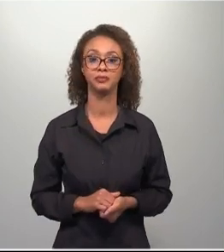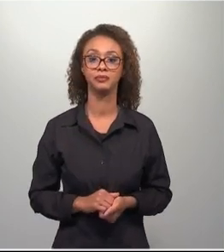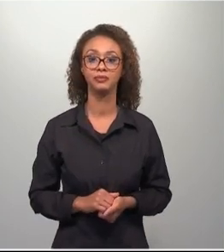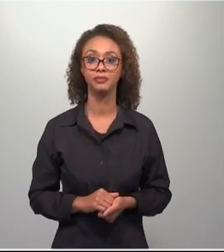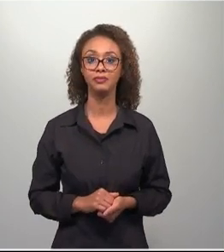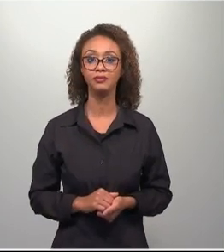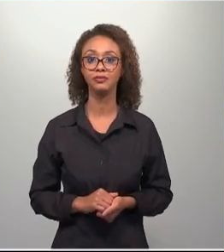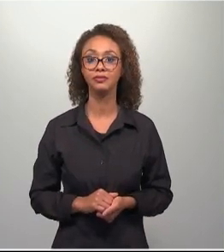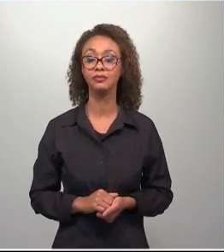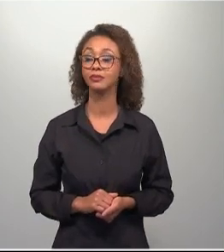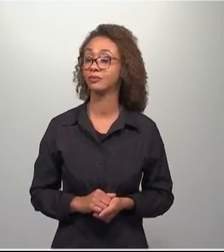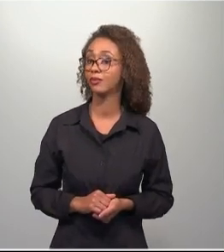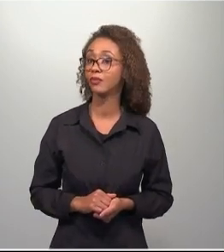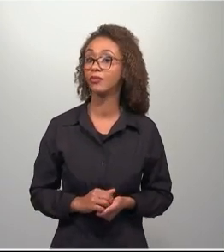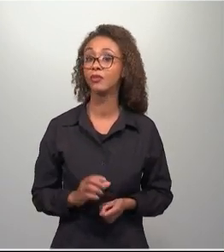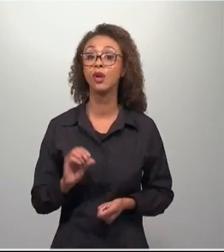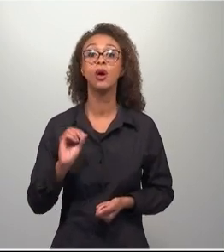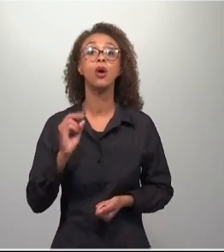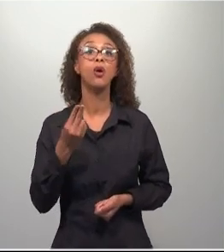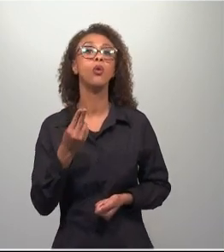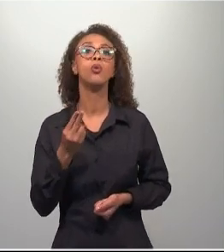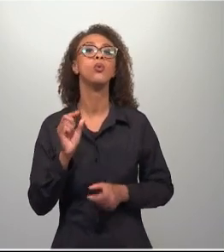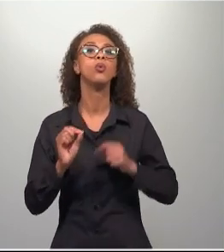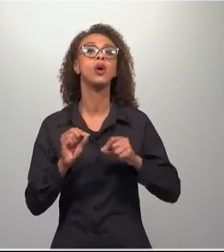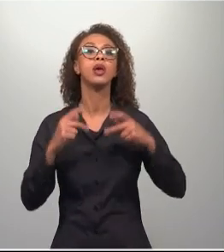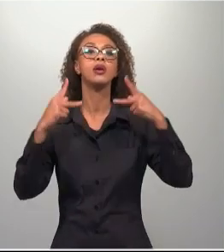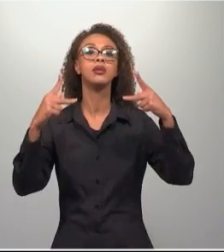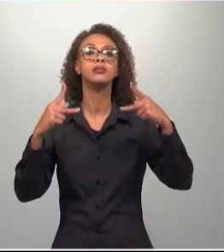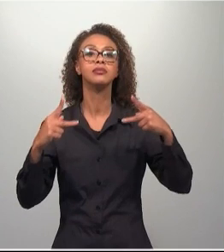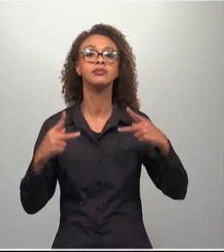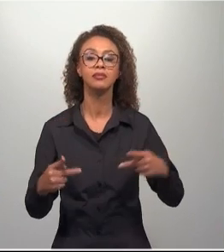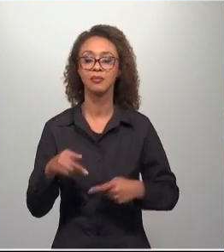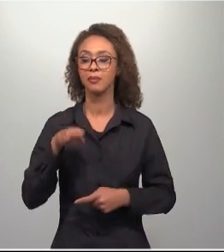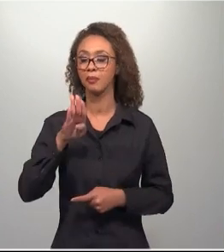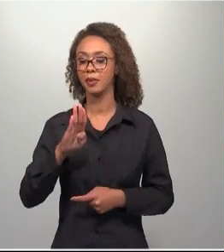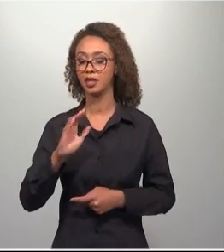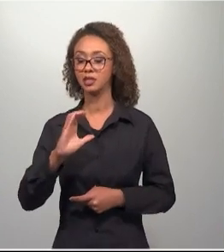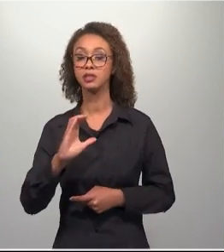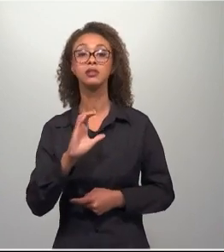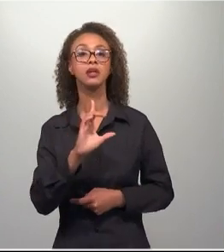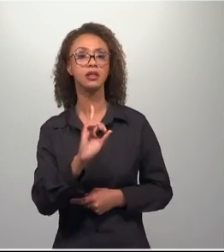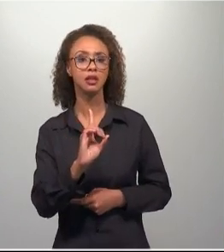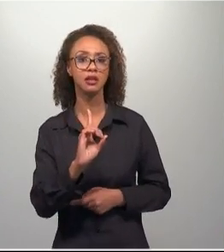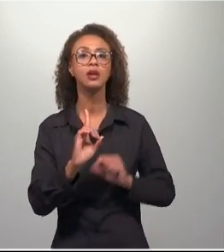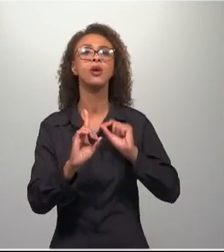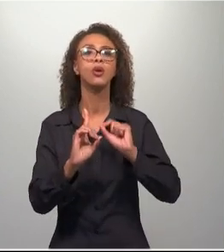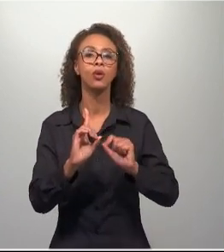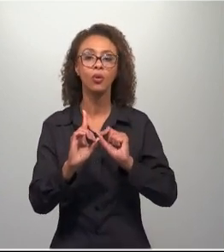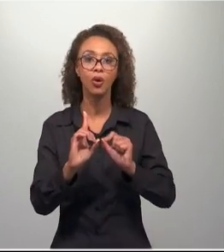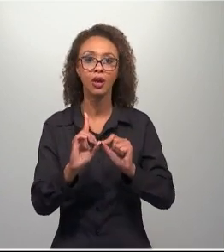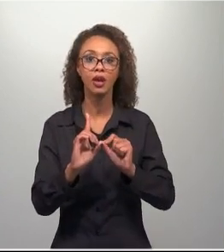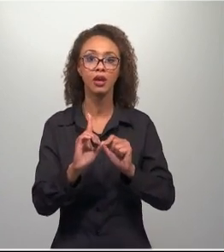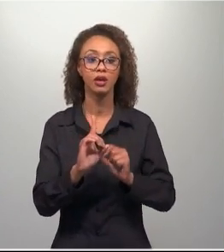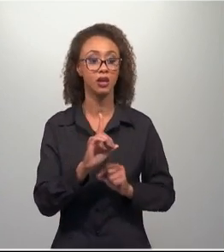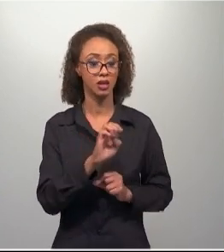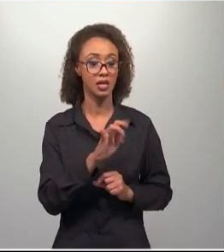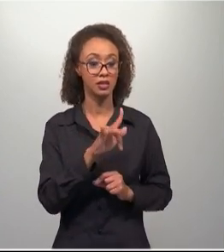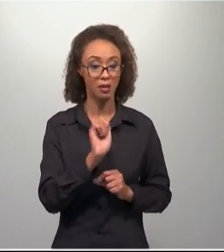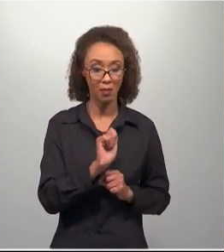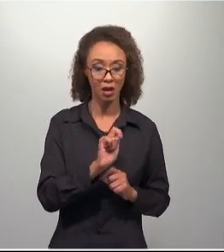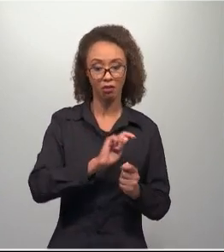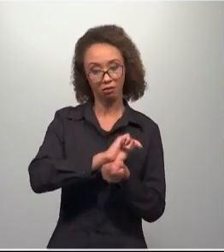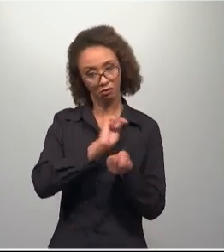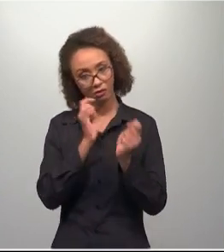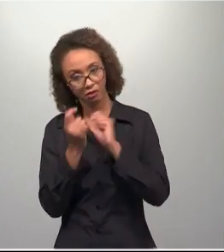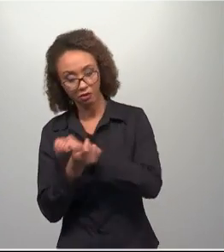ou então um bc de binário e cody decimal um decimal codificado em binário e eu tenho a